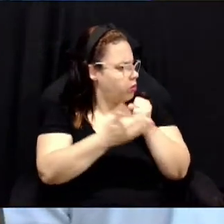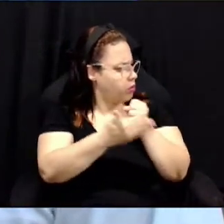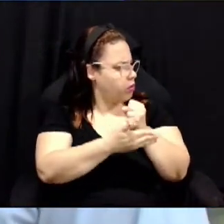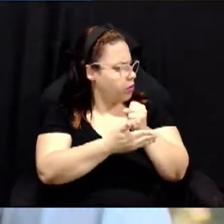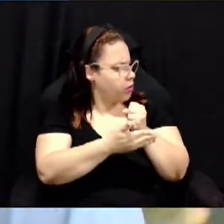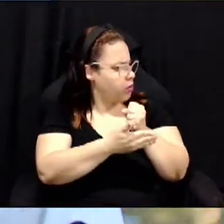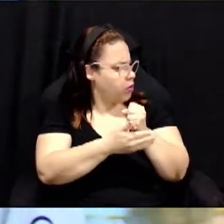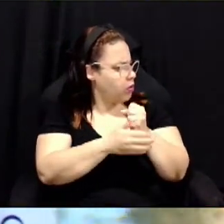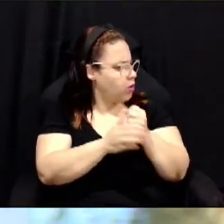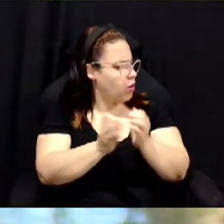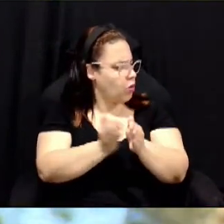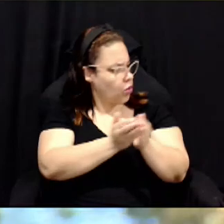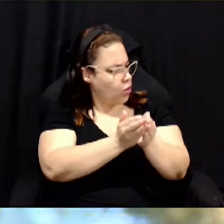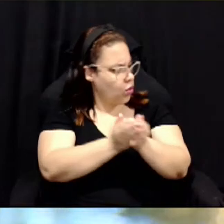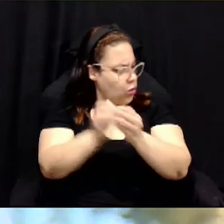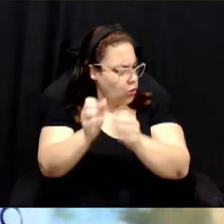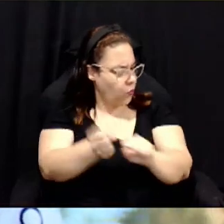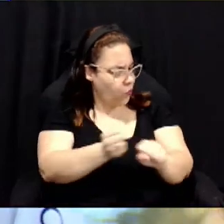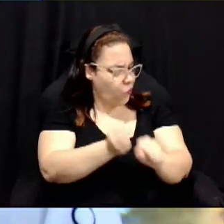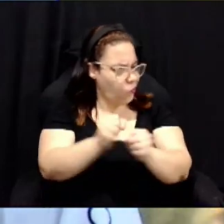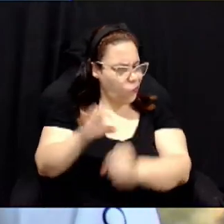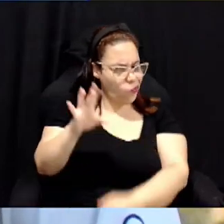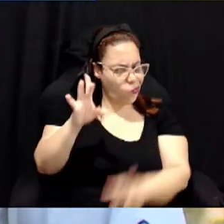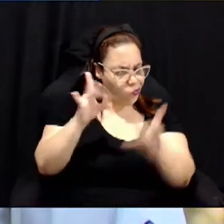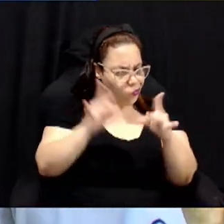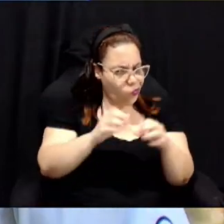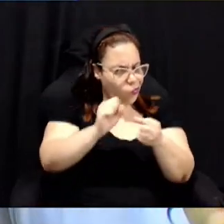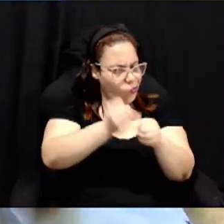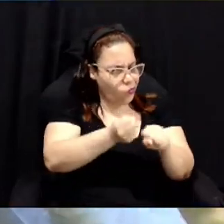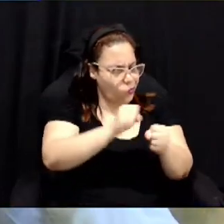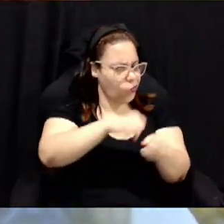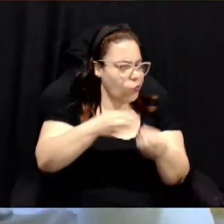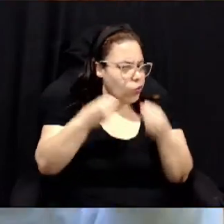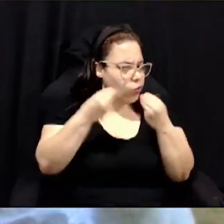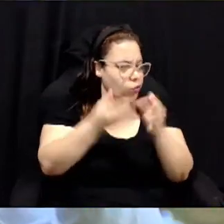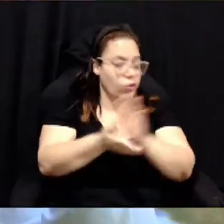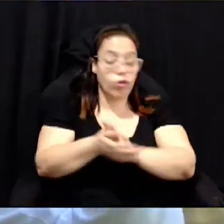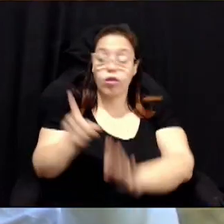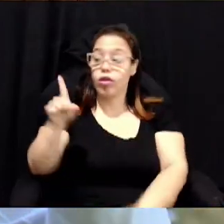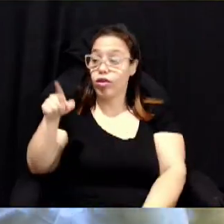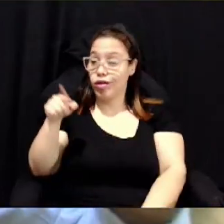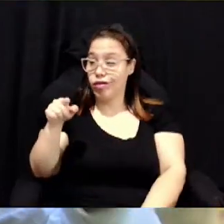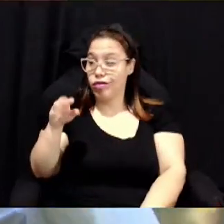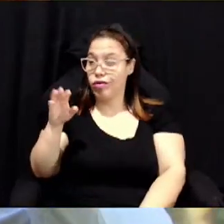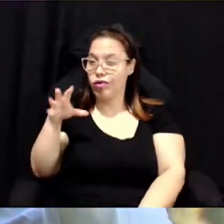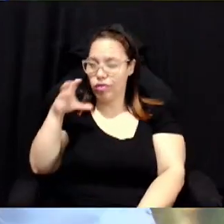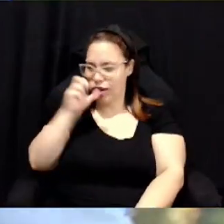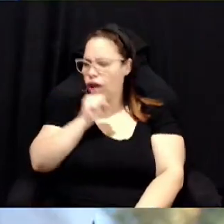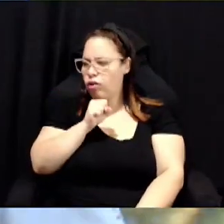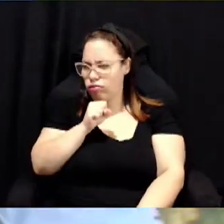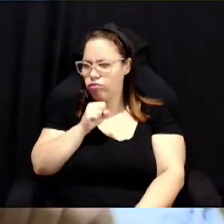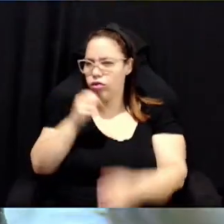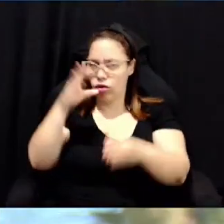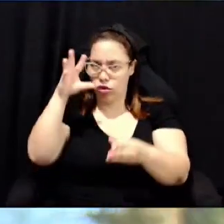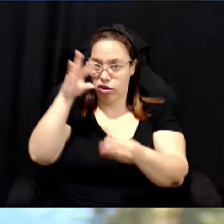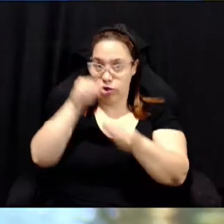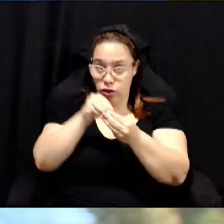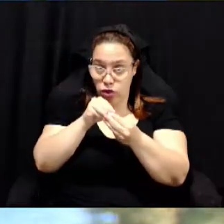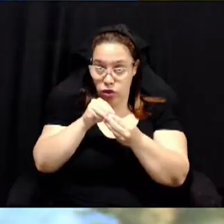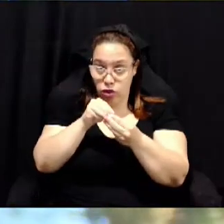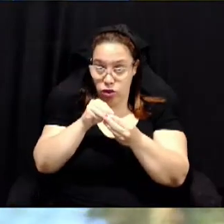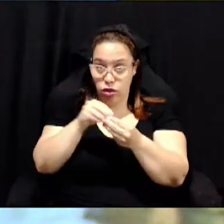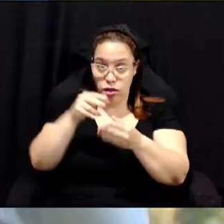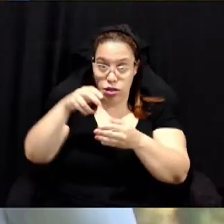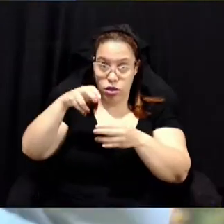canoagem? Tem um jeito certo, específico de remar? Como que é? Eu vou dar um brief ali, que é um pequeno resumo ali de como se posicionar dentro do caiaque,